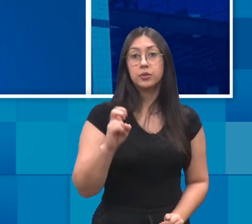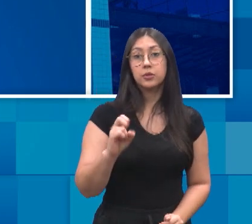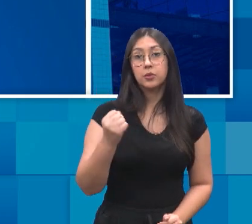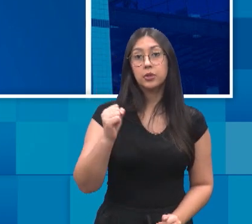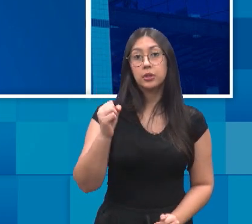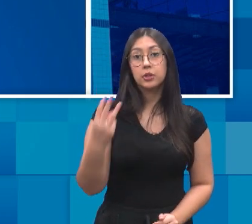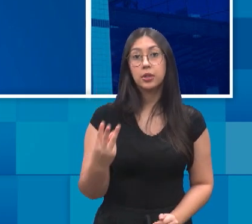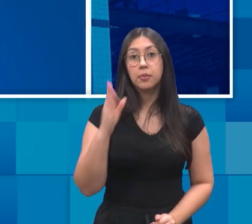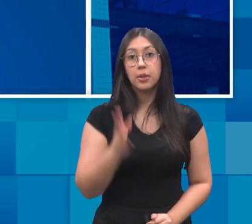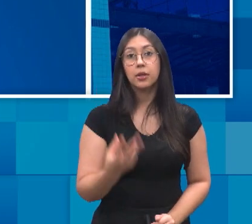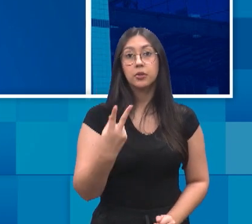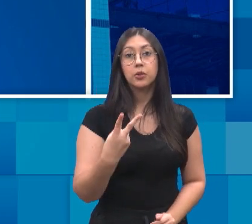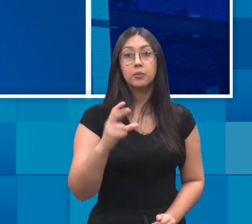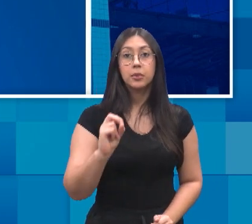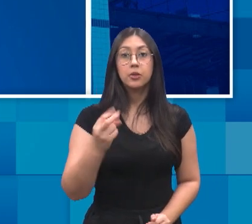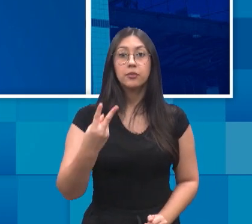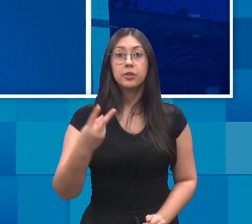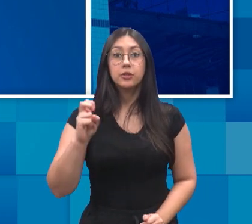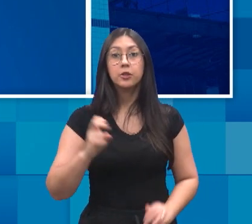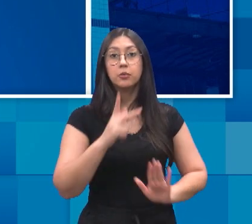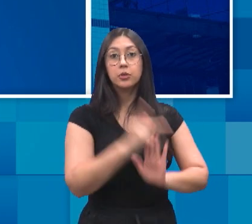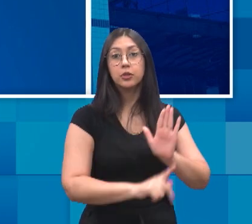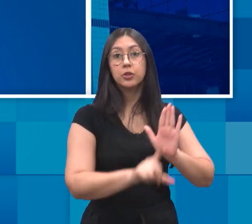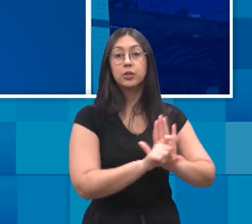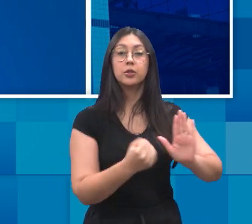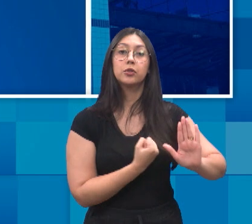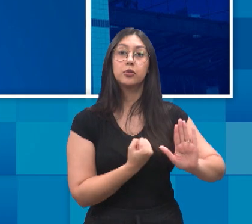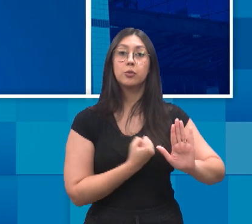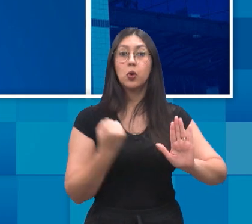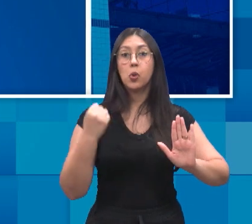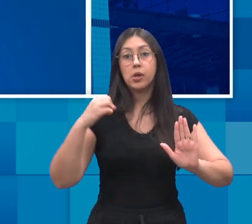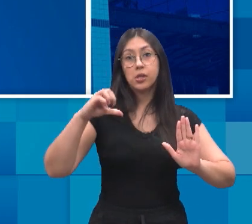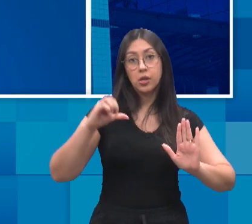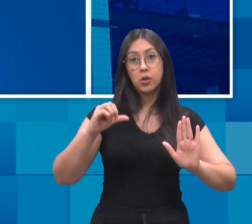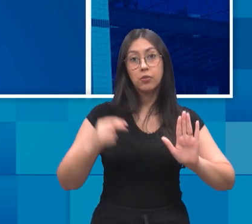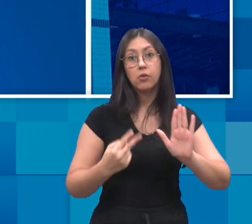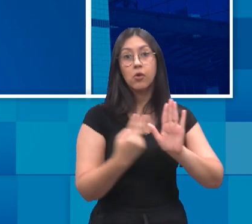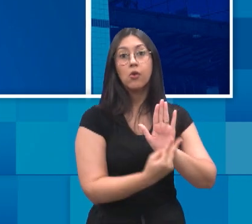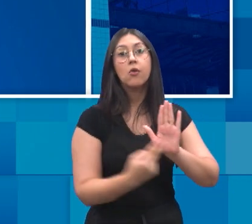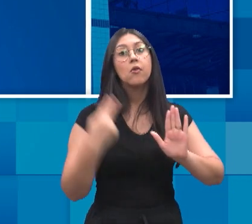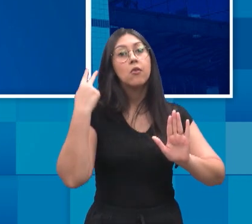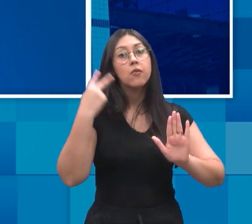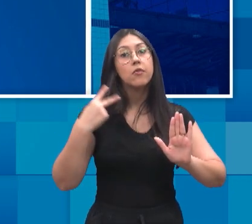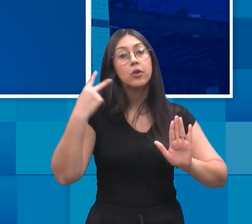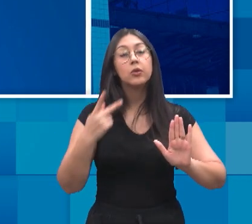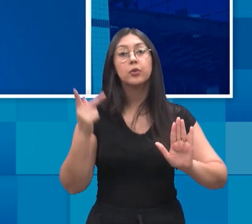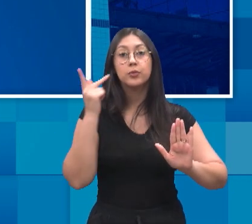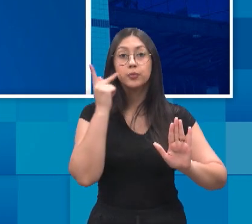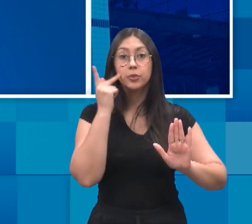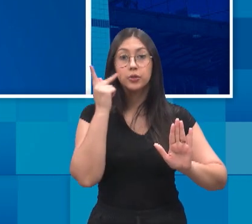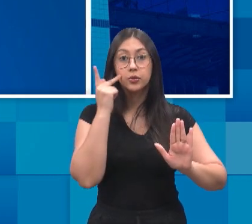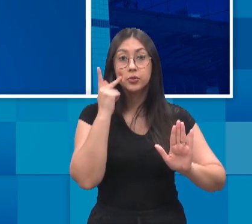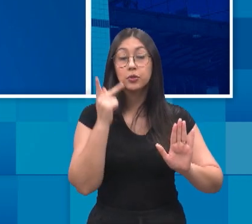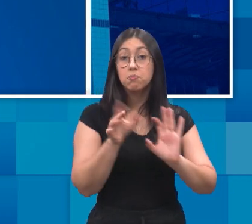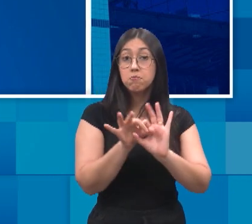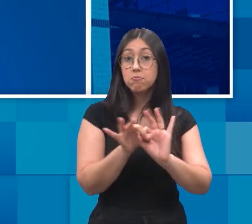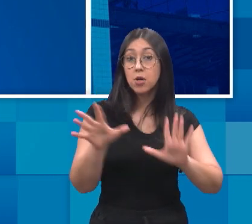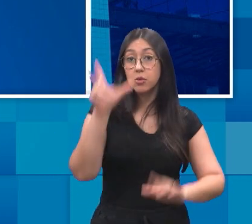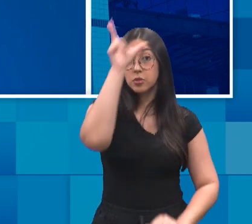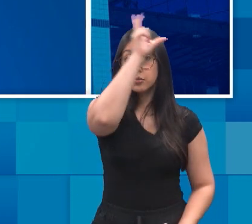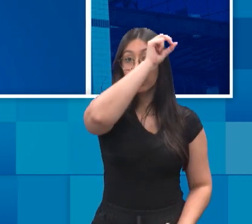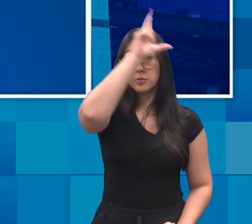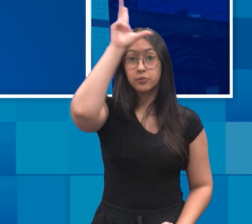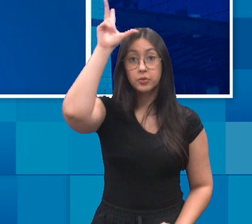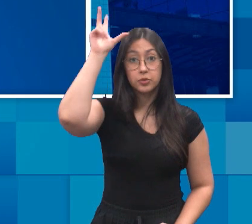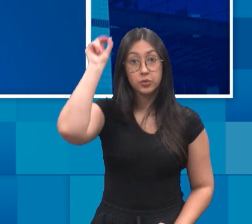2583/2025, projeto de lei número 89/2025, autoria vereador Rafael Pascucci. Autoriza o